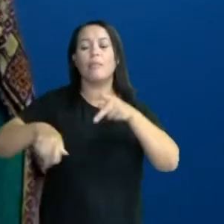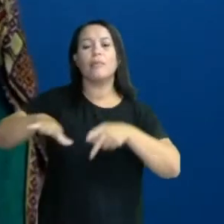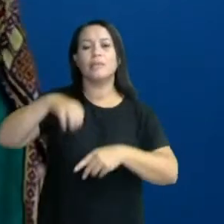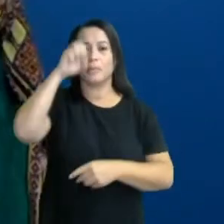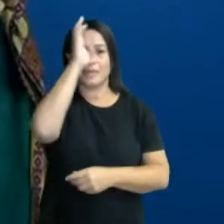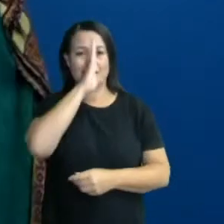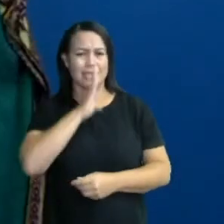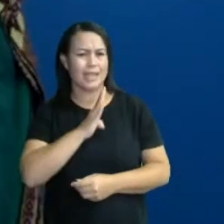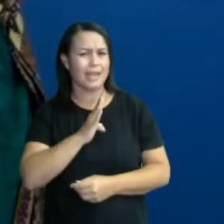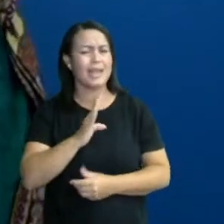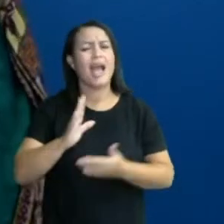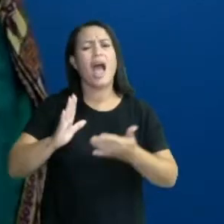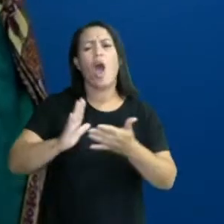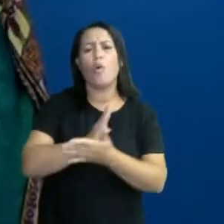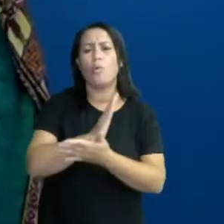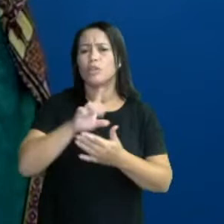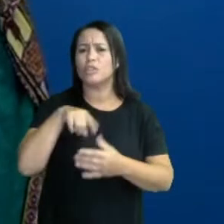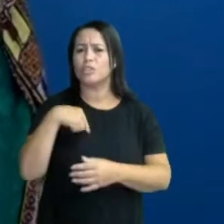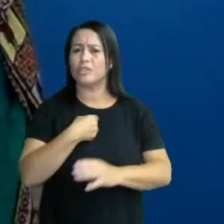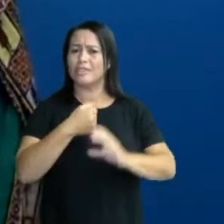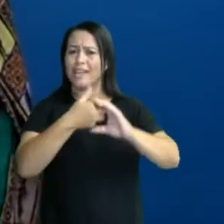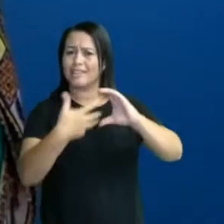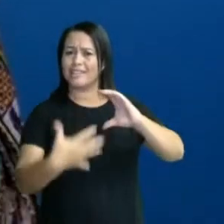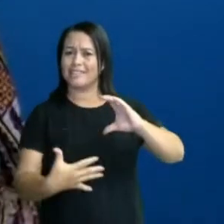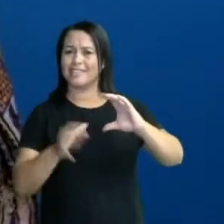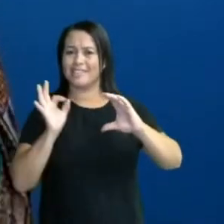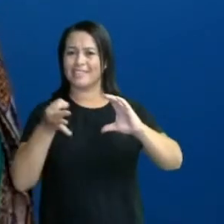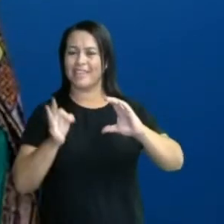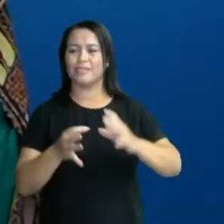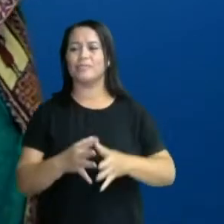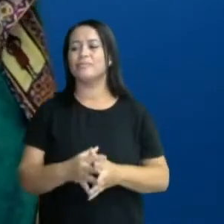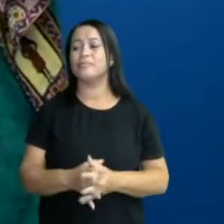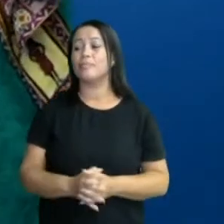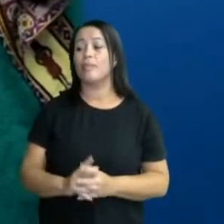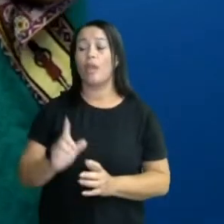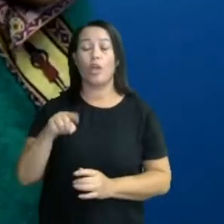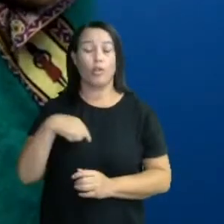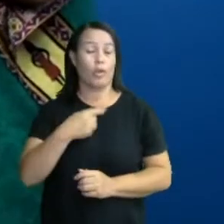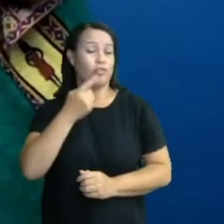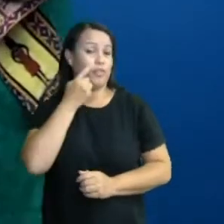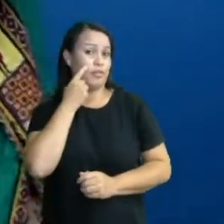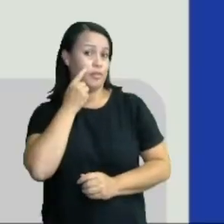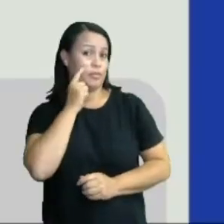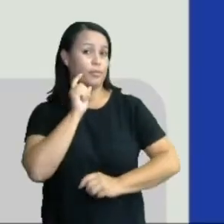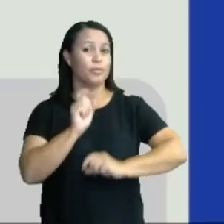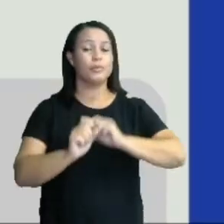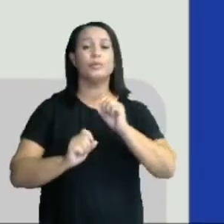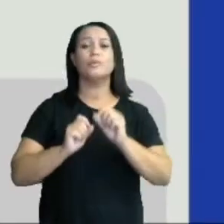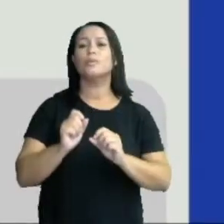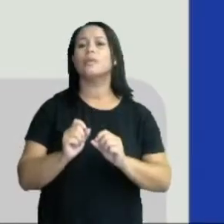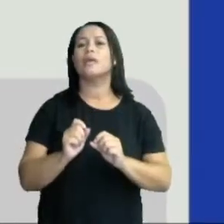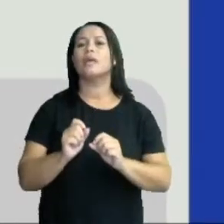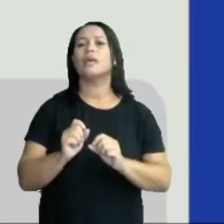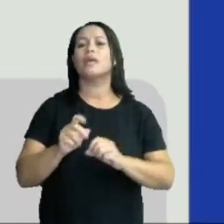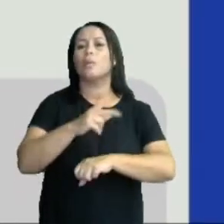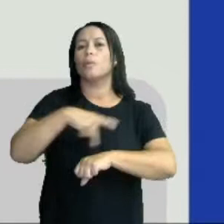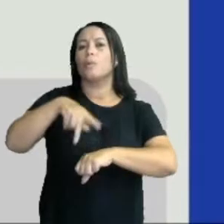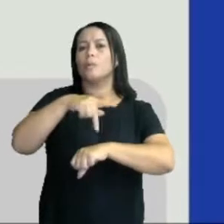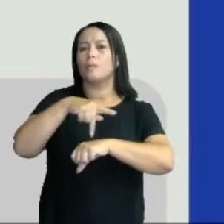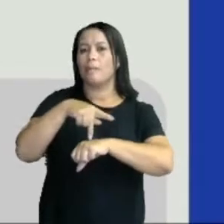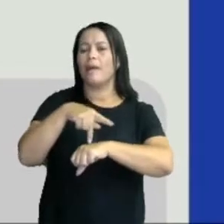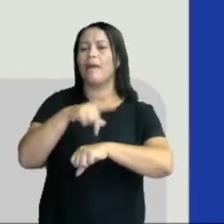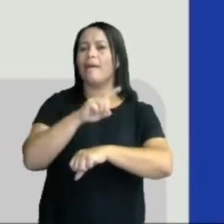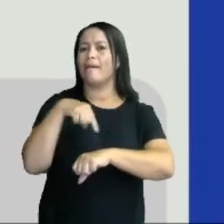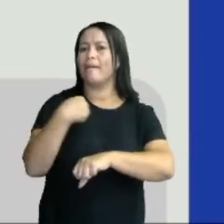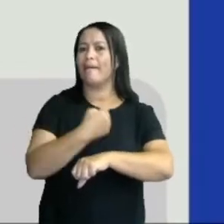população brasileira, algumas das nossas características, tá certo? A gente já viu, né, que o nosso país ele é um